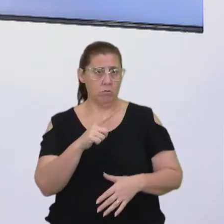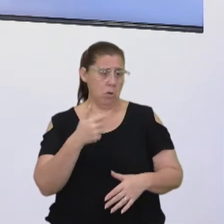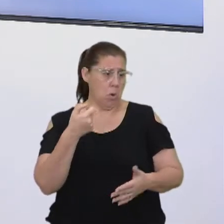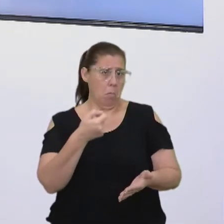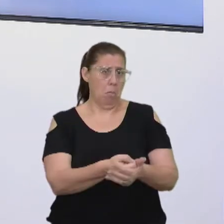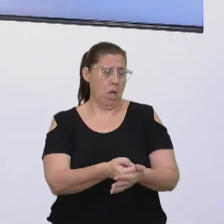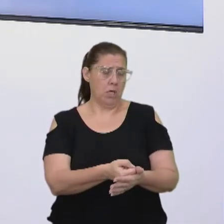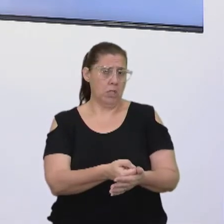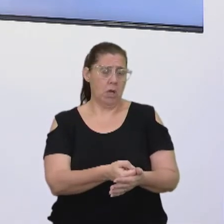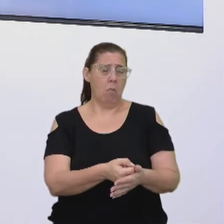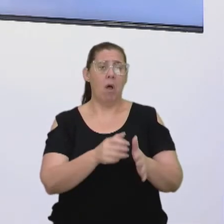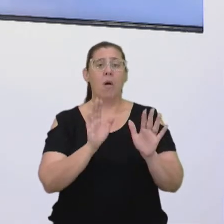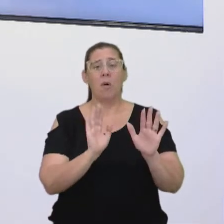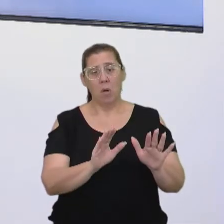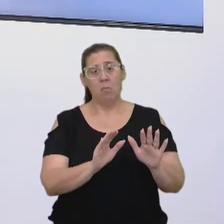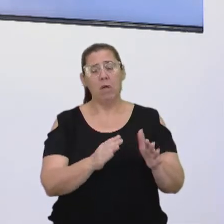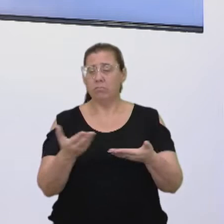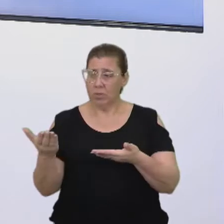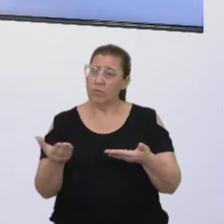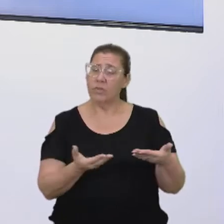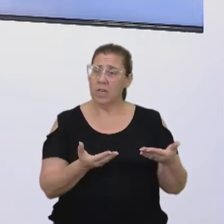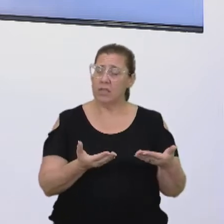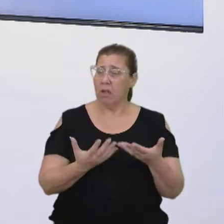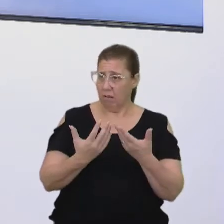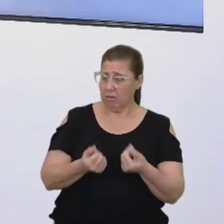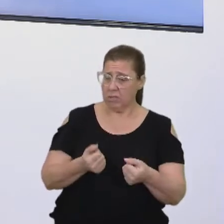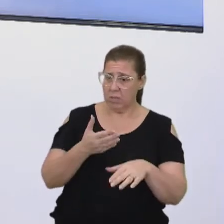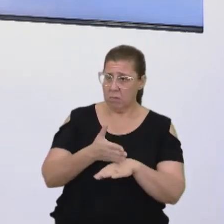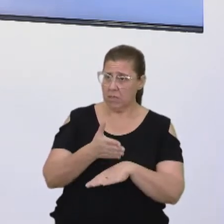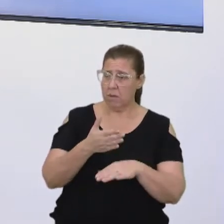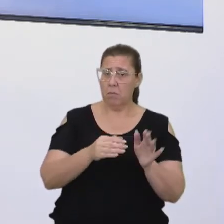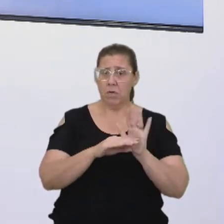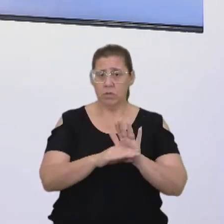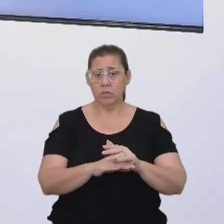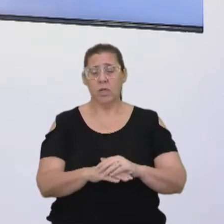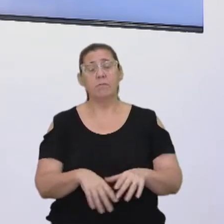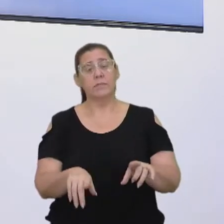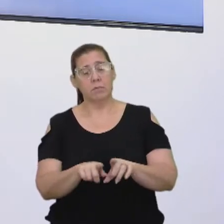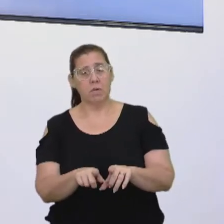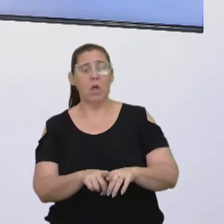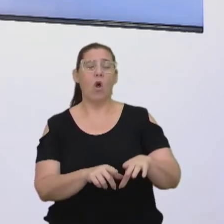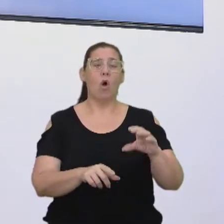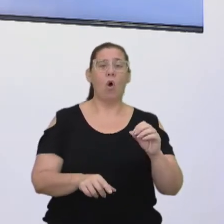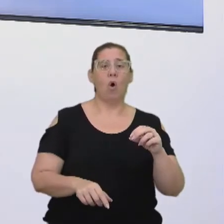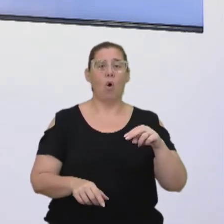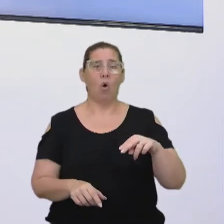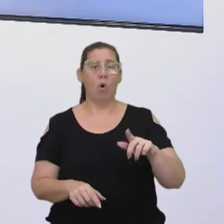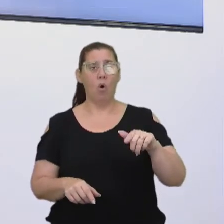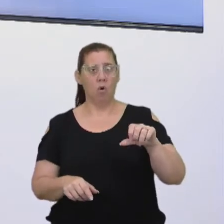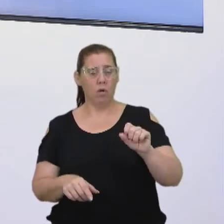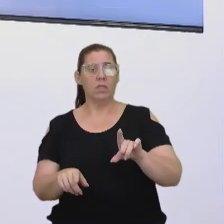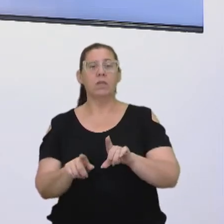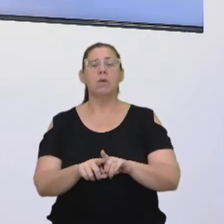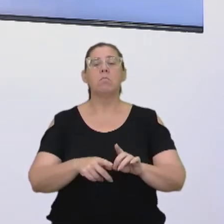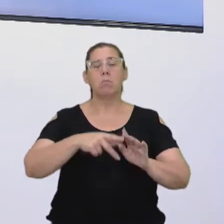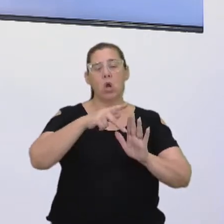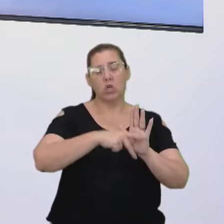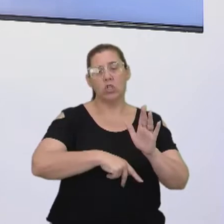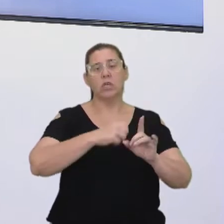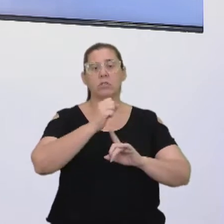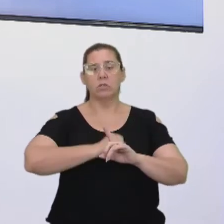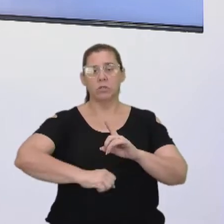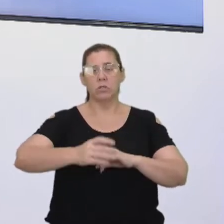obrigação de participar, mas ela é convidada a fazer parte disso. Assim como ONGs, como projetos sociais, que também atendem, né,